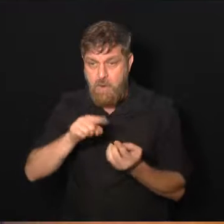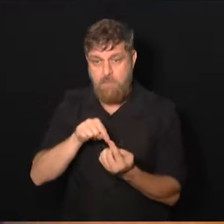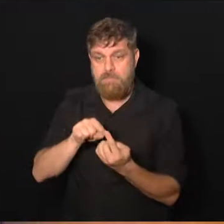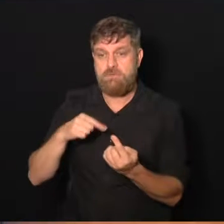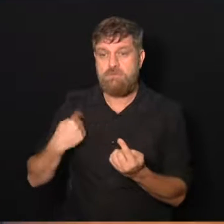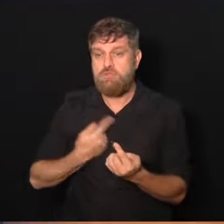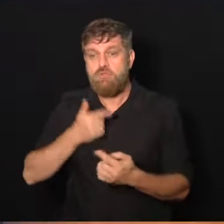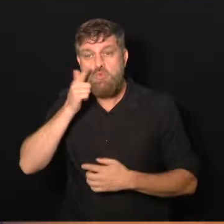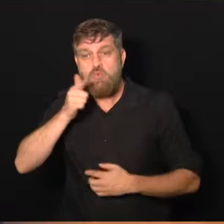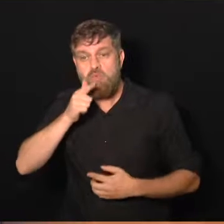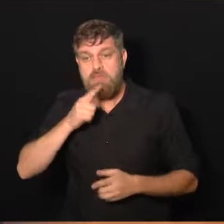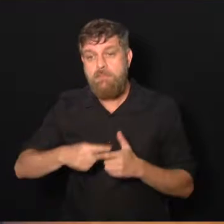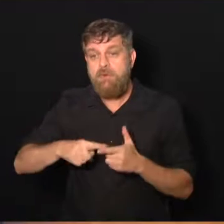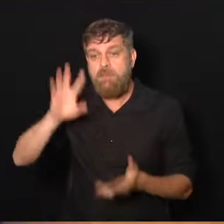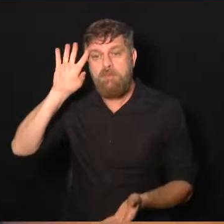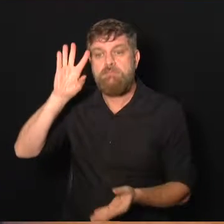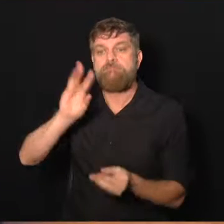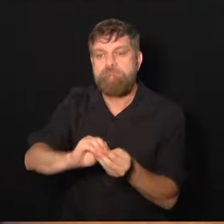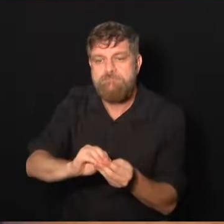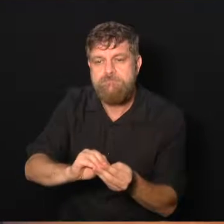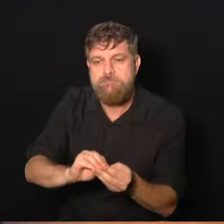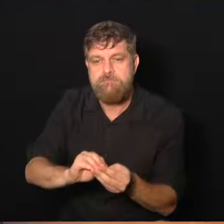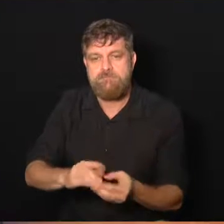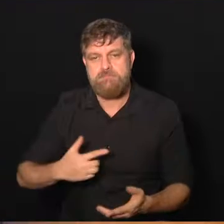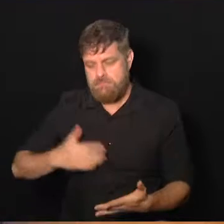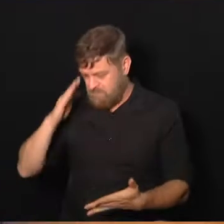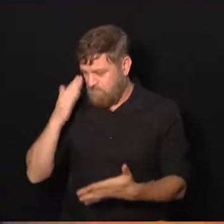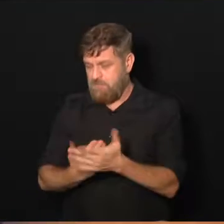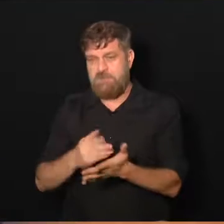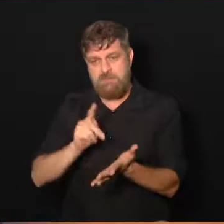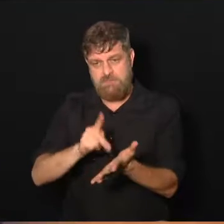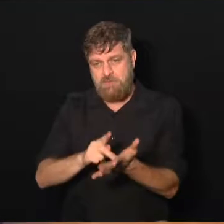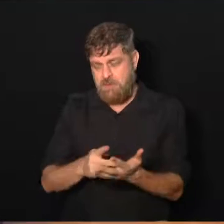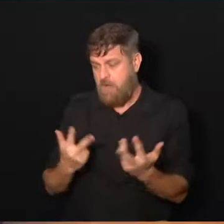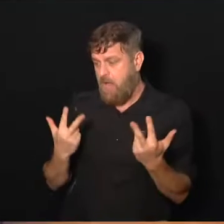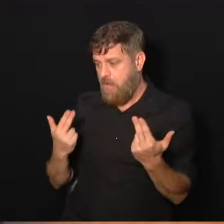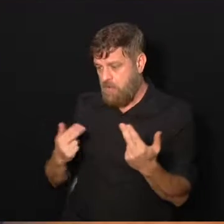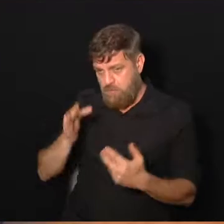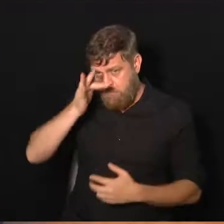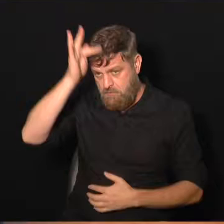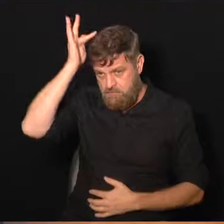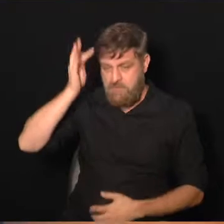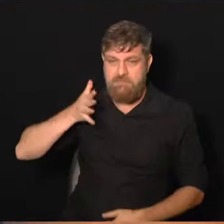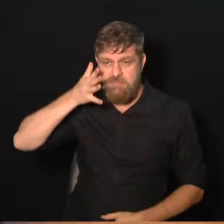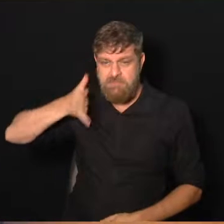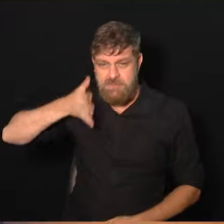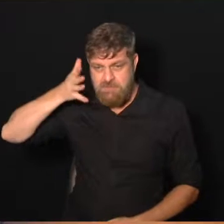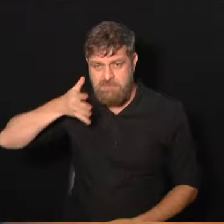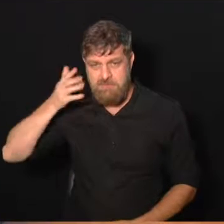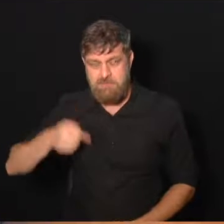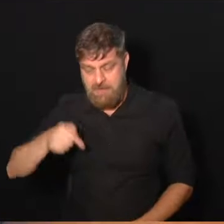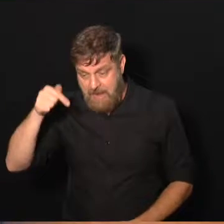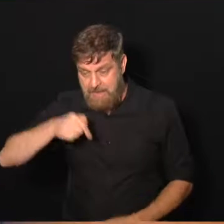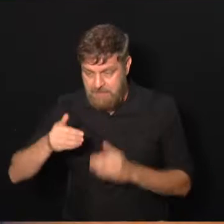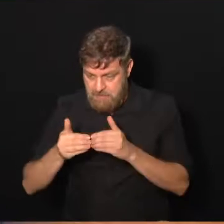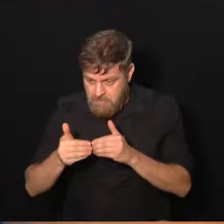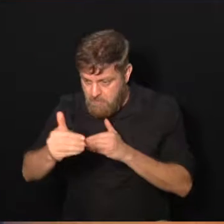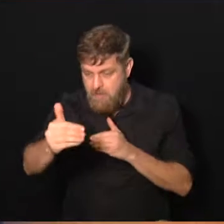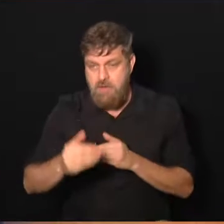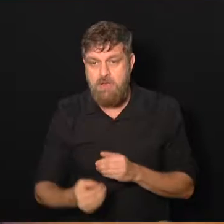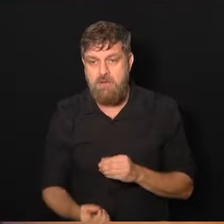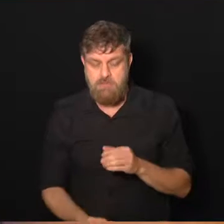uma solução, né? E acredito realmente no que o Flávio disse, né? Daqui pode